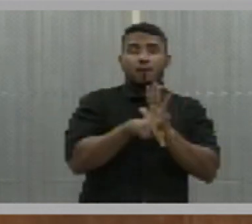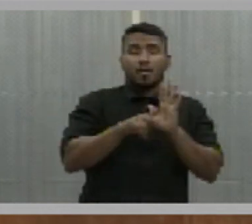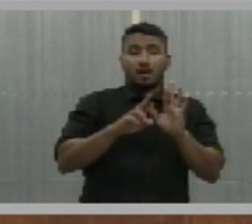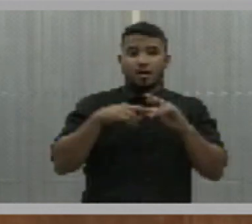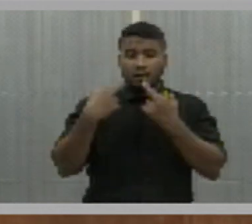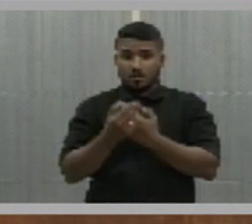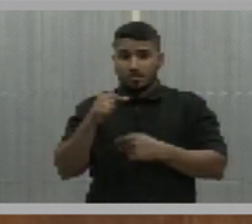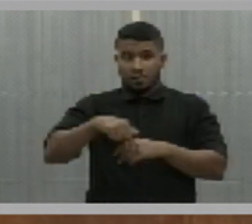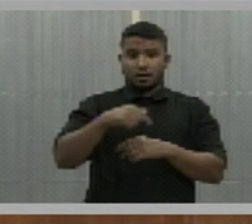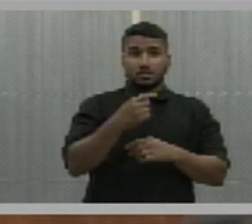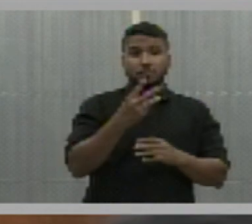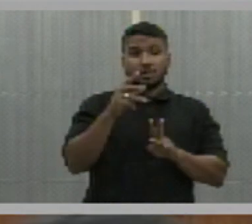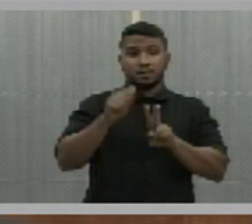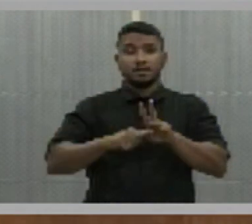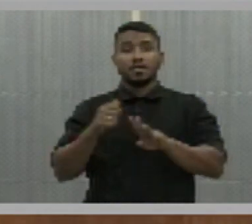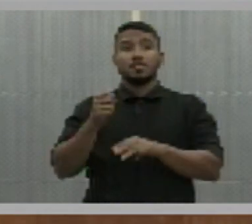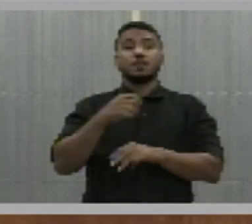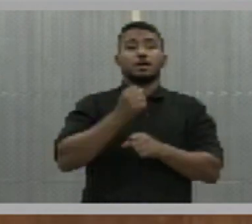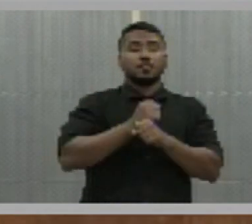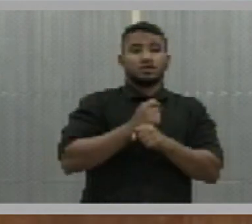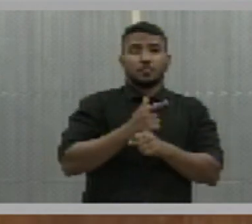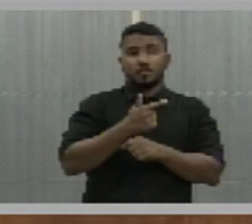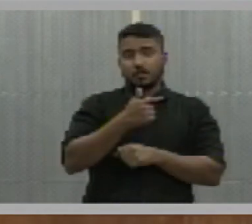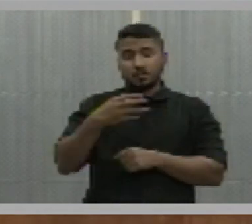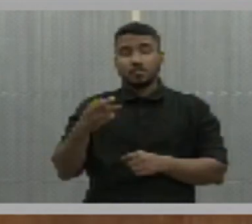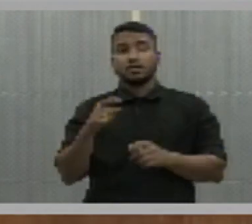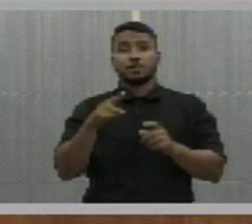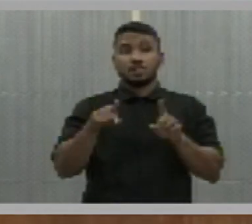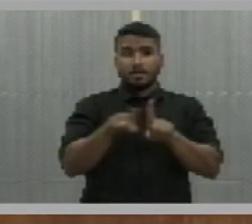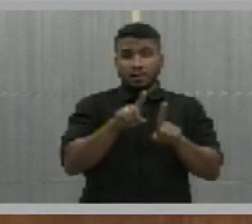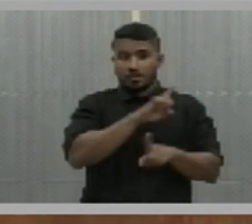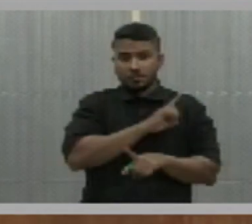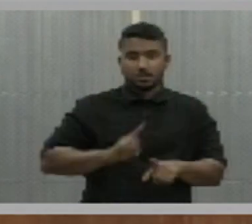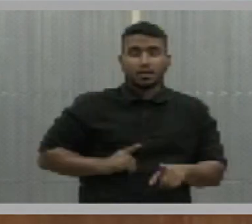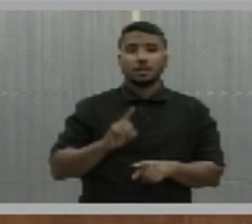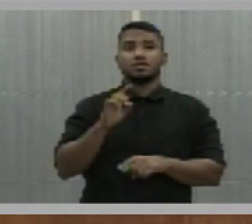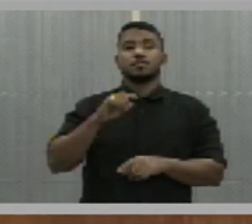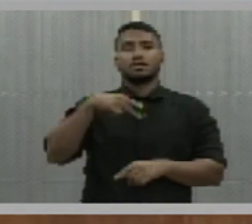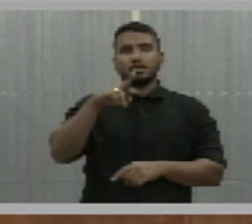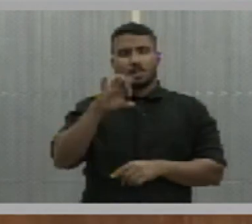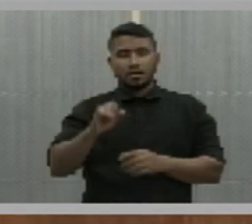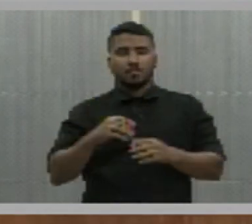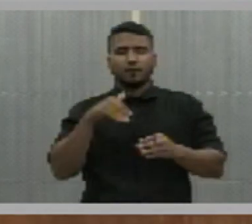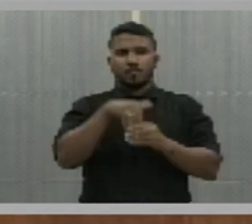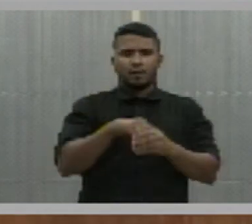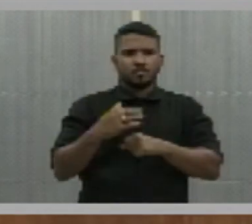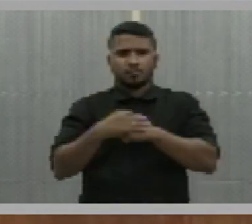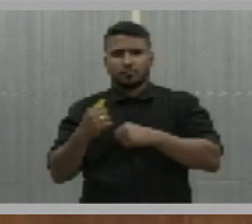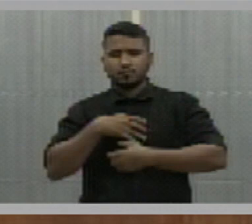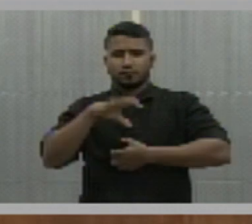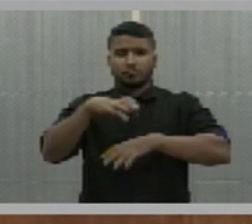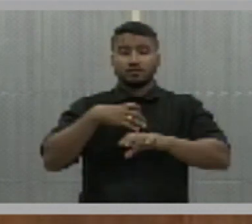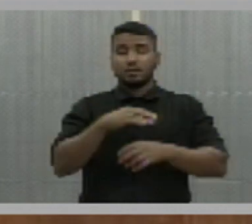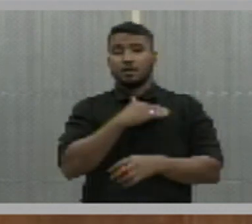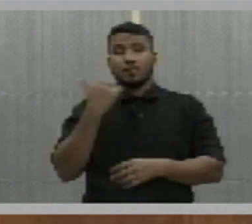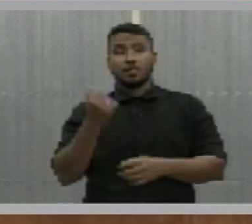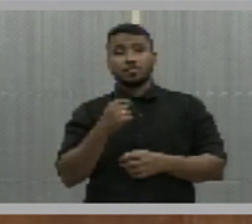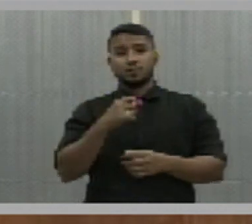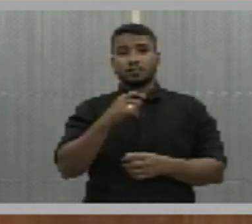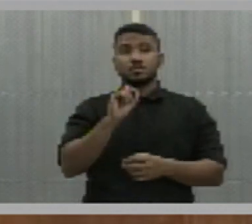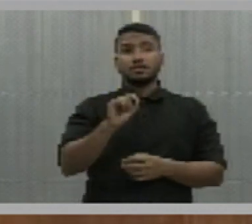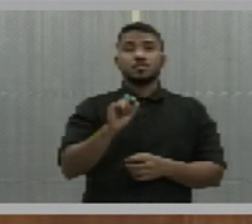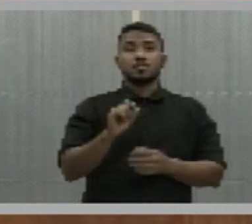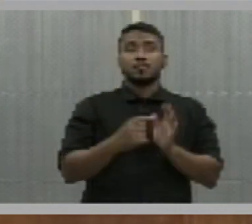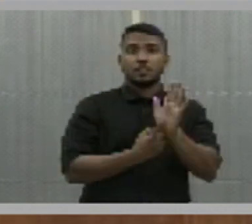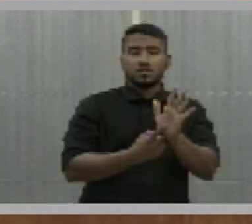quadrimestre de 2022, e dois requerimentos de autoria do senhor deputado Nerinho, os quais solicito o voto de pesar, no sentido